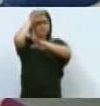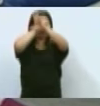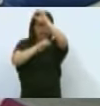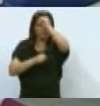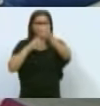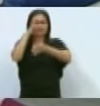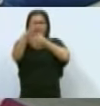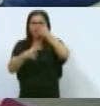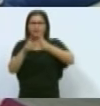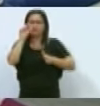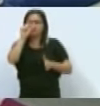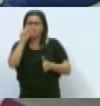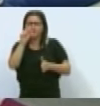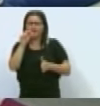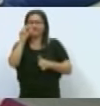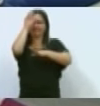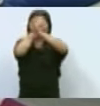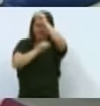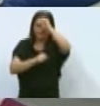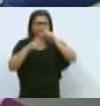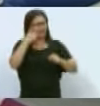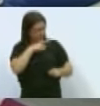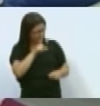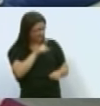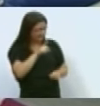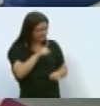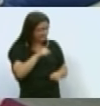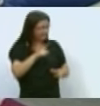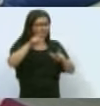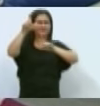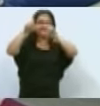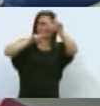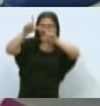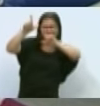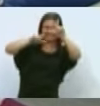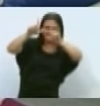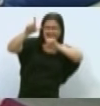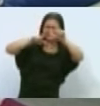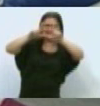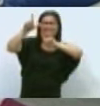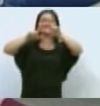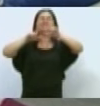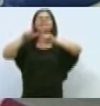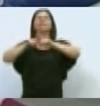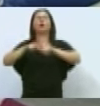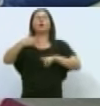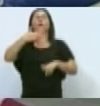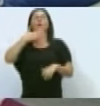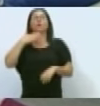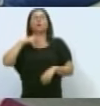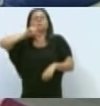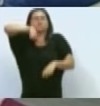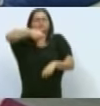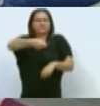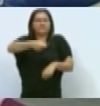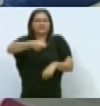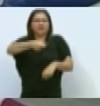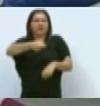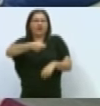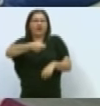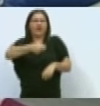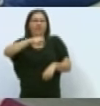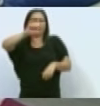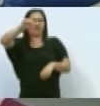pelo menos um pouquinho hoje. Será que eu consigo? Pelo menos um pouquinho. Né? Televisão, quero saber qual vai ser o meu sim.